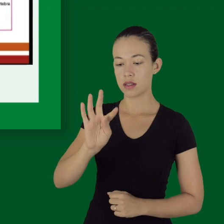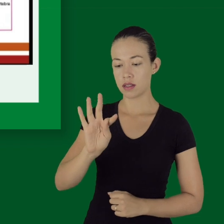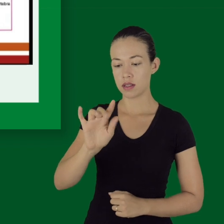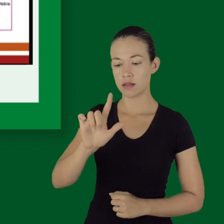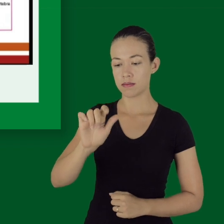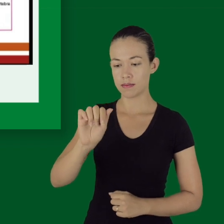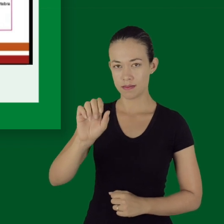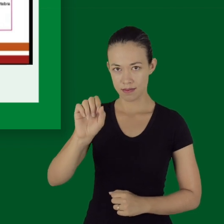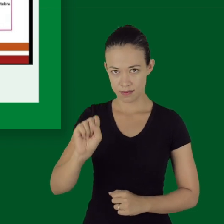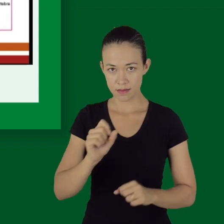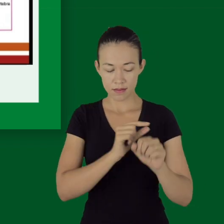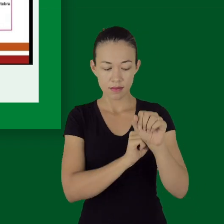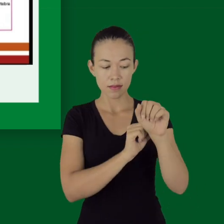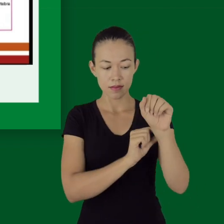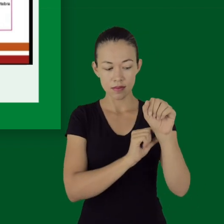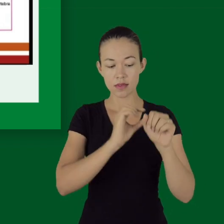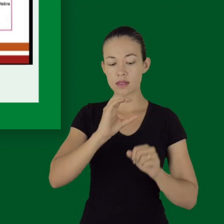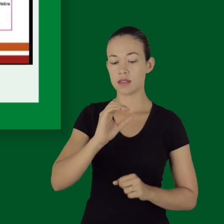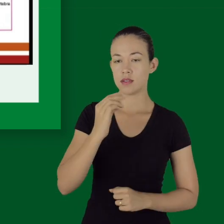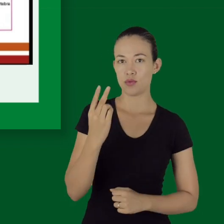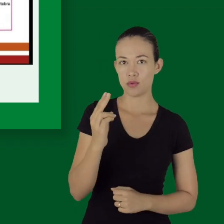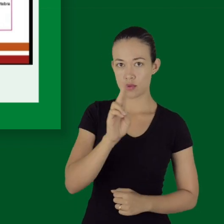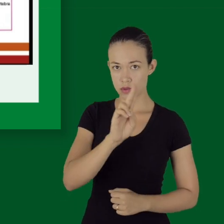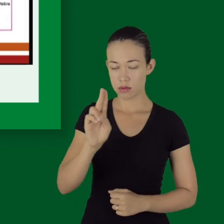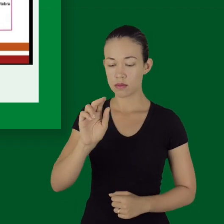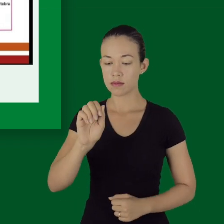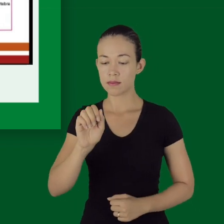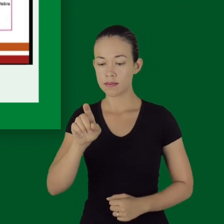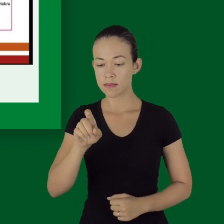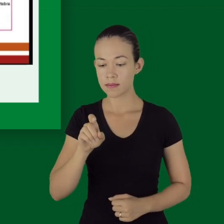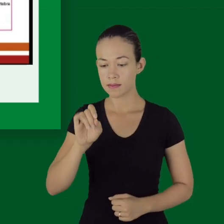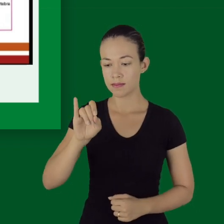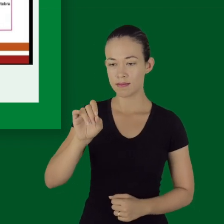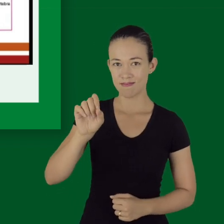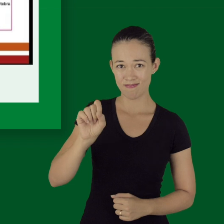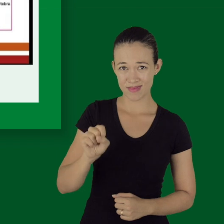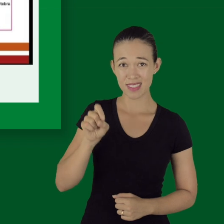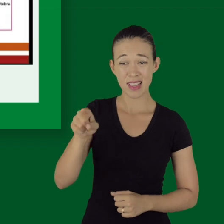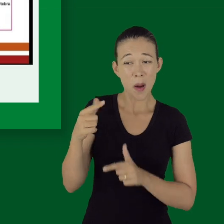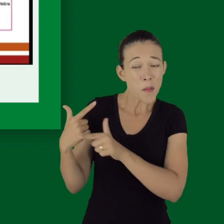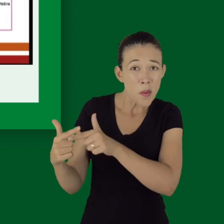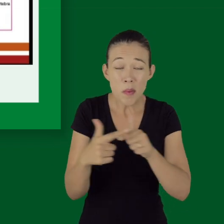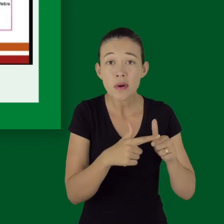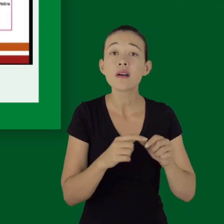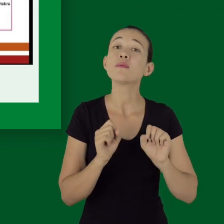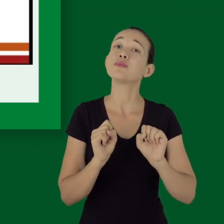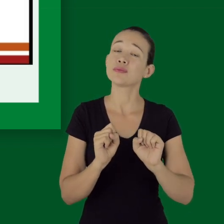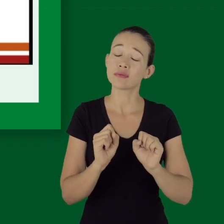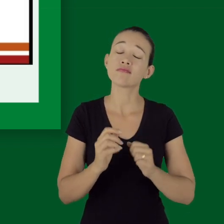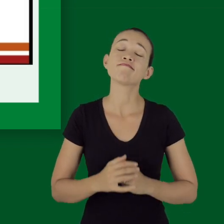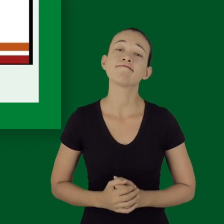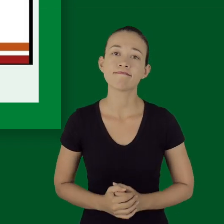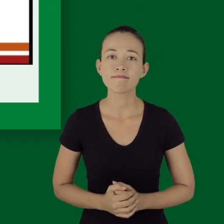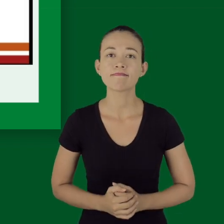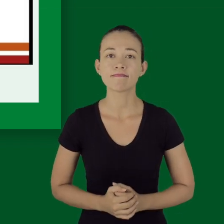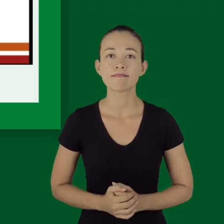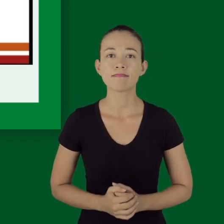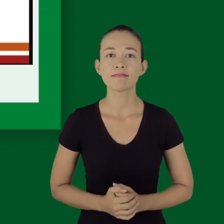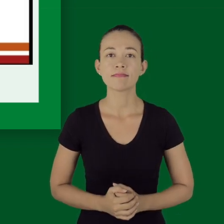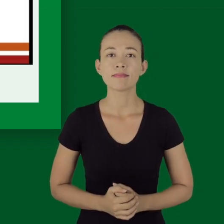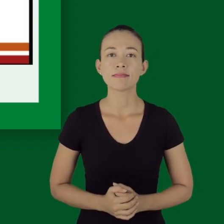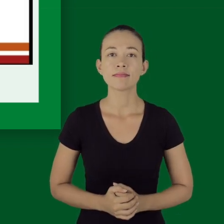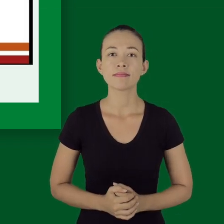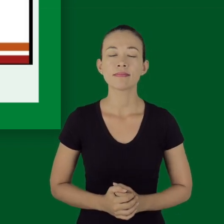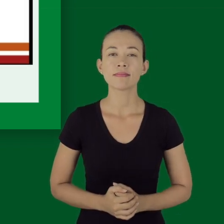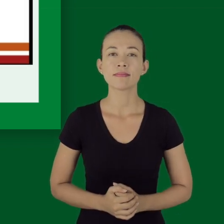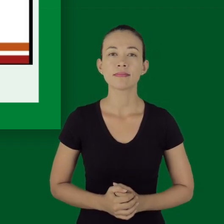vertebral se acomoda e a gente tem aí espaços, os discos intervertebrais, tudo uma estrutura anatômica para acomodar, trazer flexibilidade,